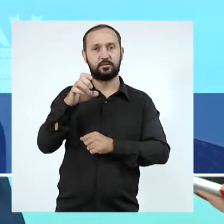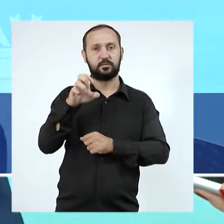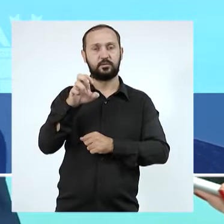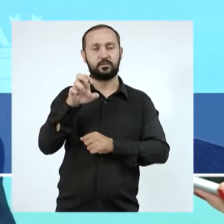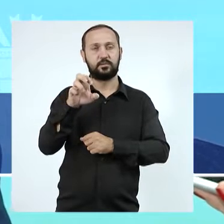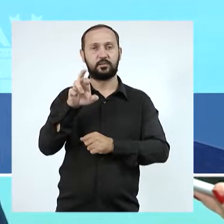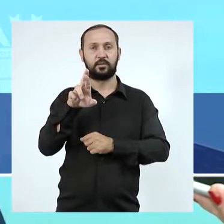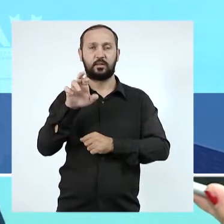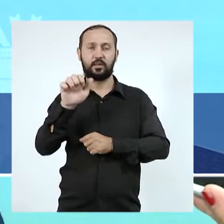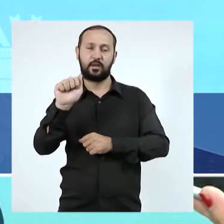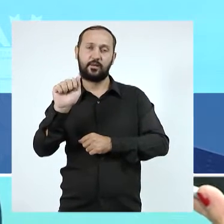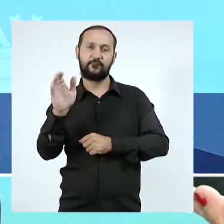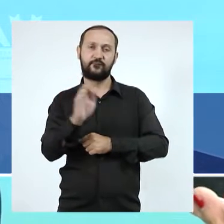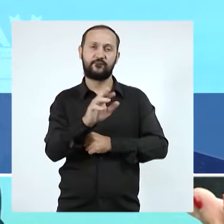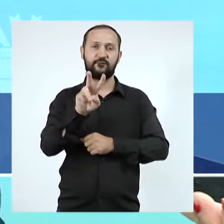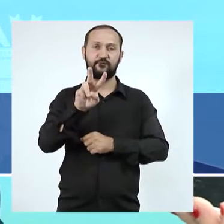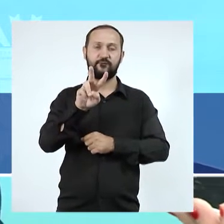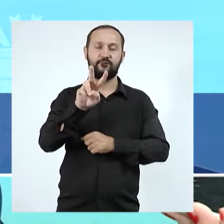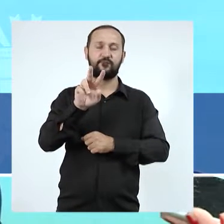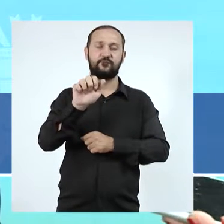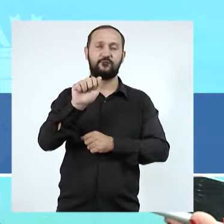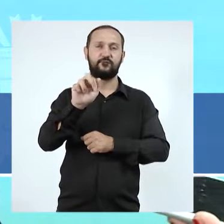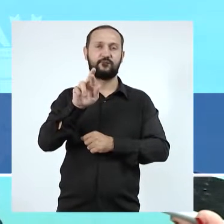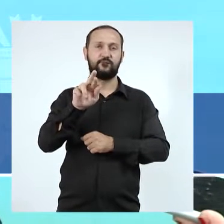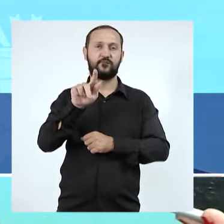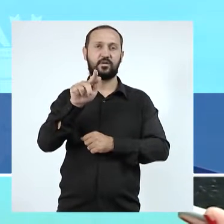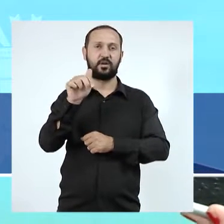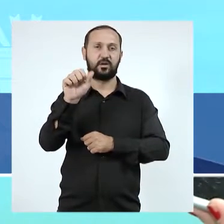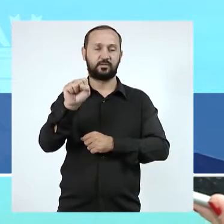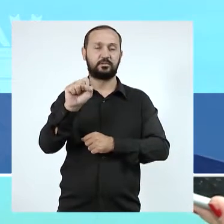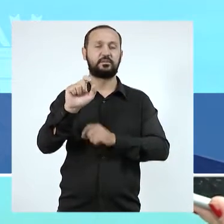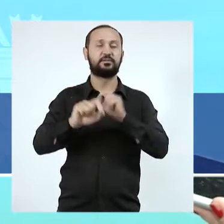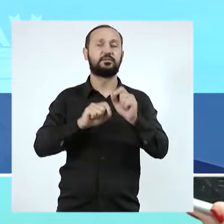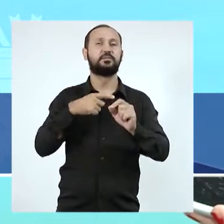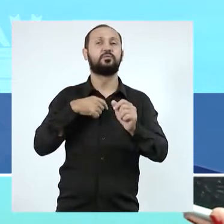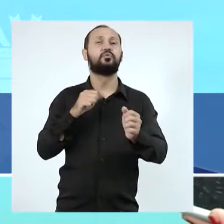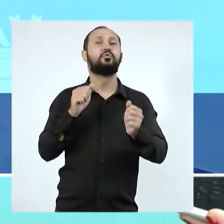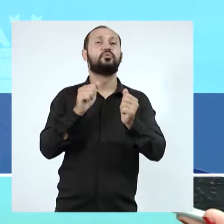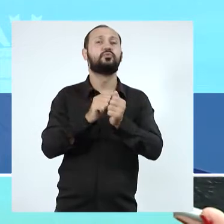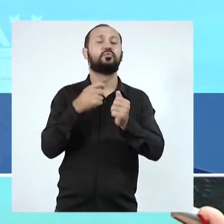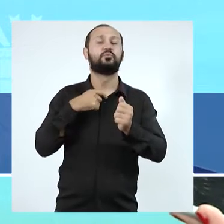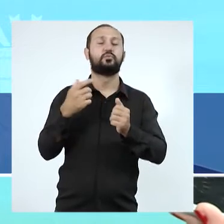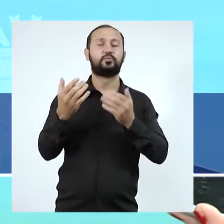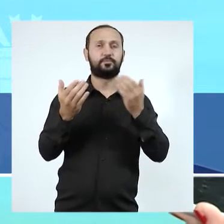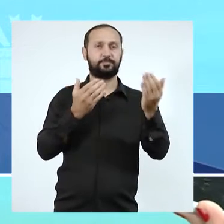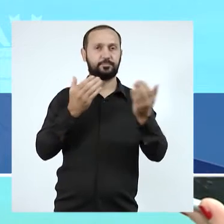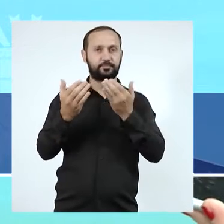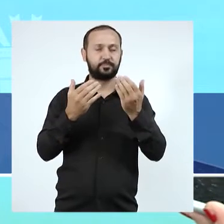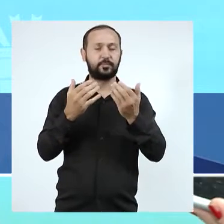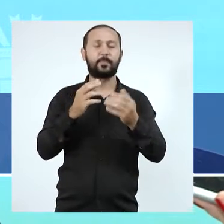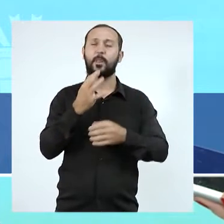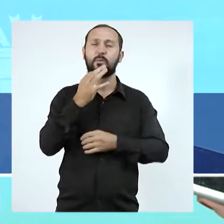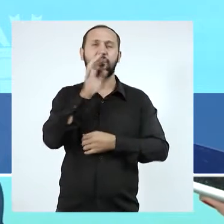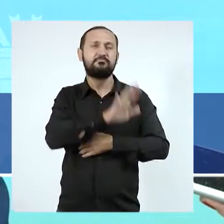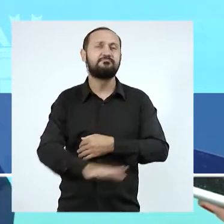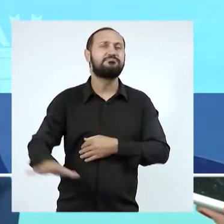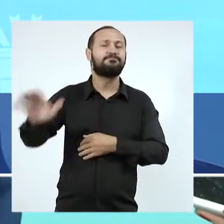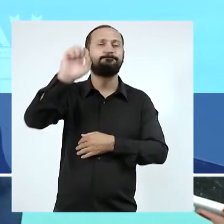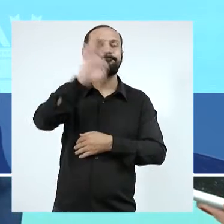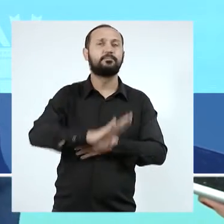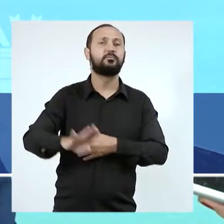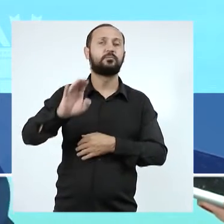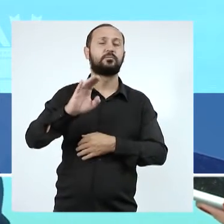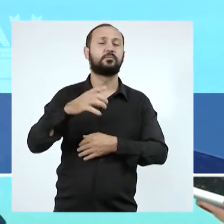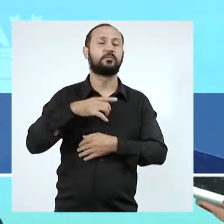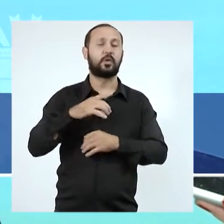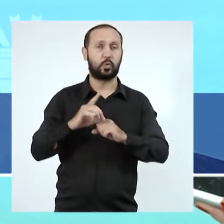pessoa especialista no assunto também. E, por último, no dia 27, com uma psicanalista, psicóloga, uma pessoa